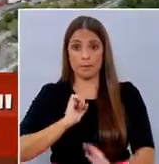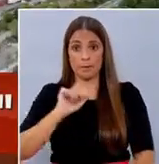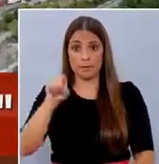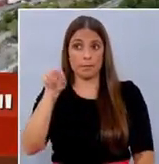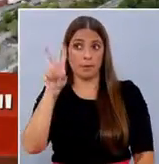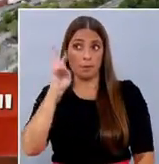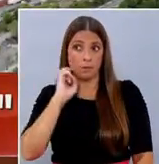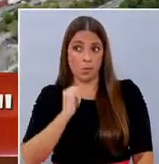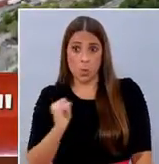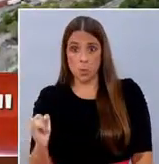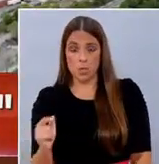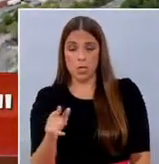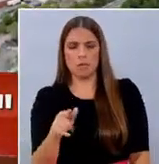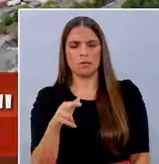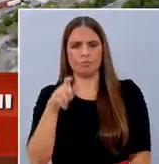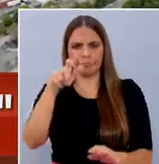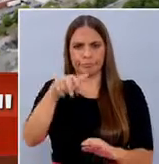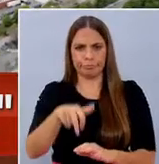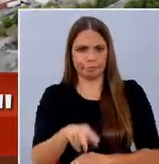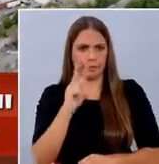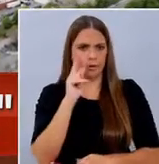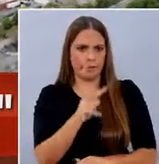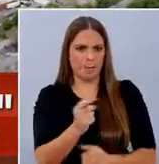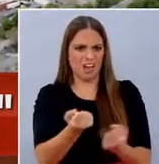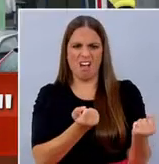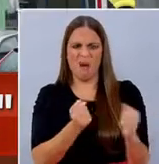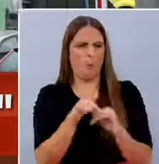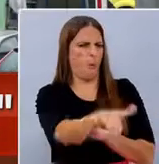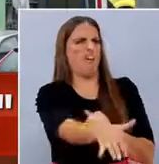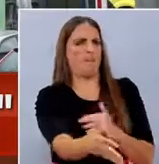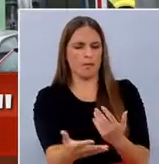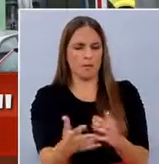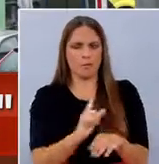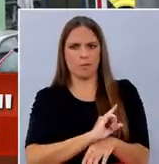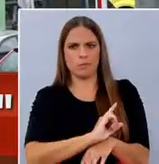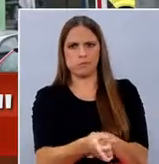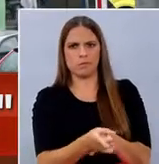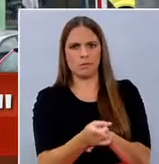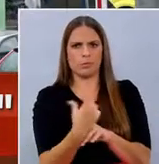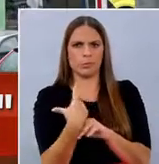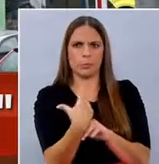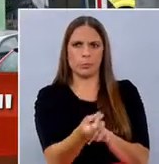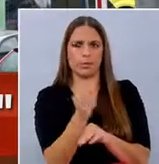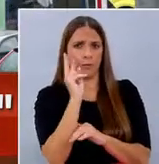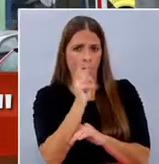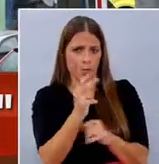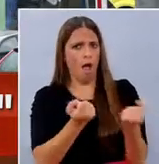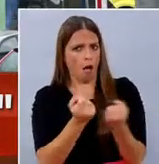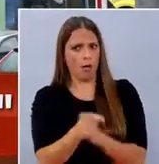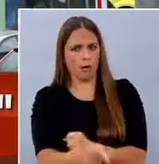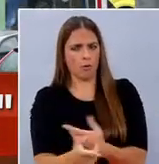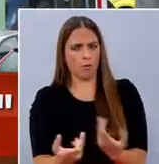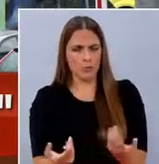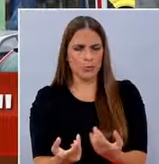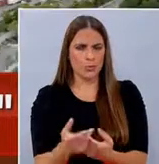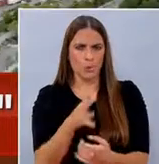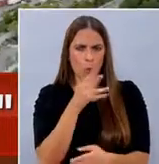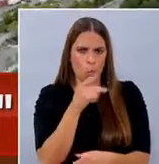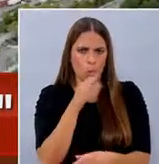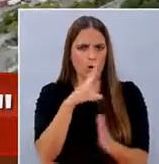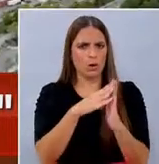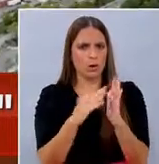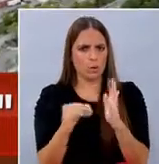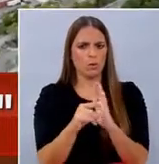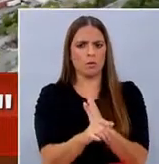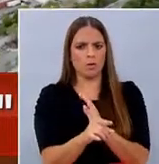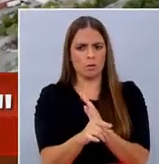lado. Desço as escadas, vejo um carro arrancar, com velocidade, pronto, deu para ver o carro. A cor, o modelo,